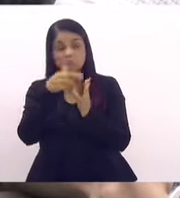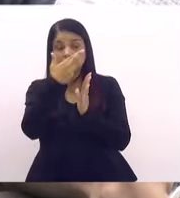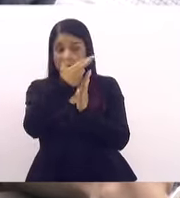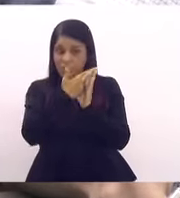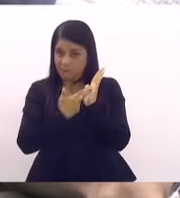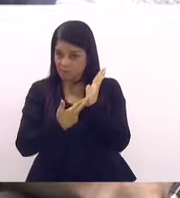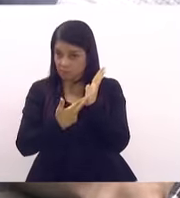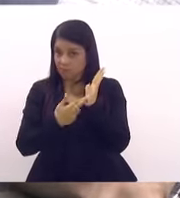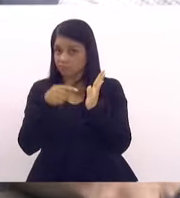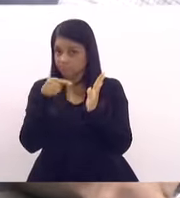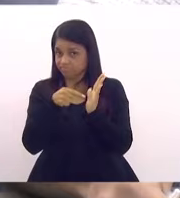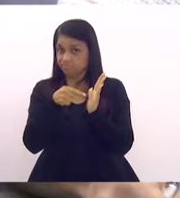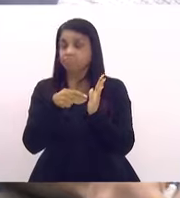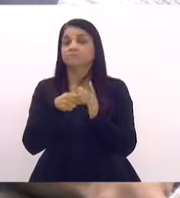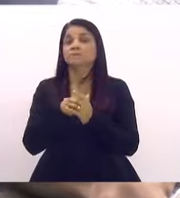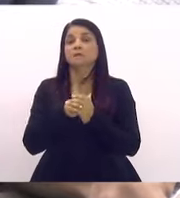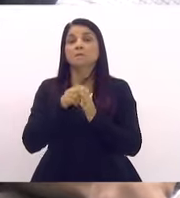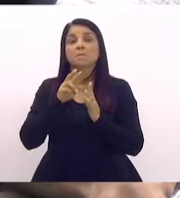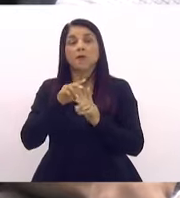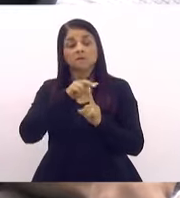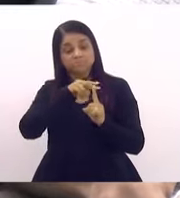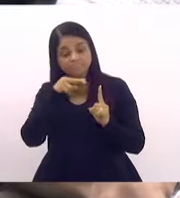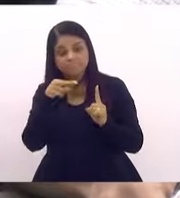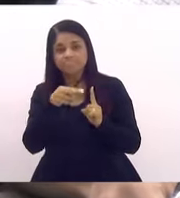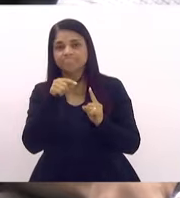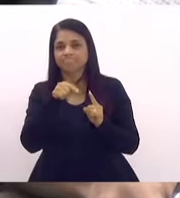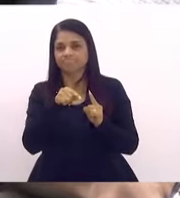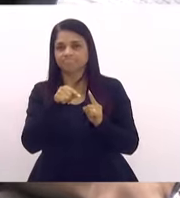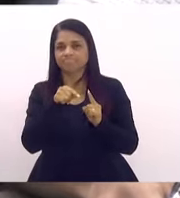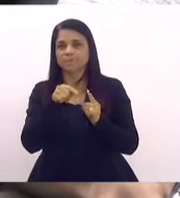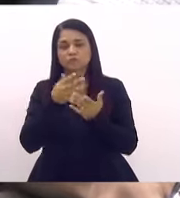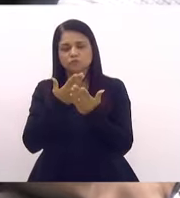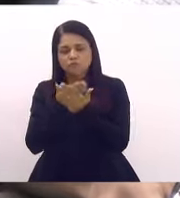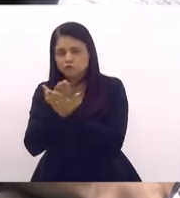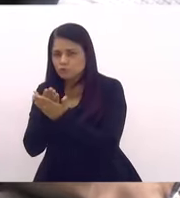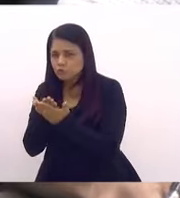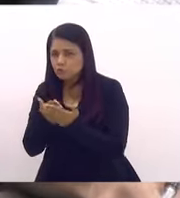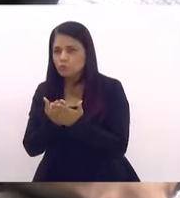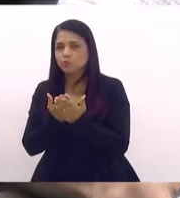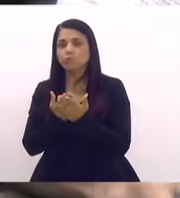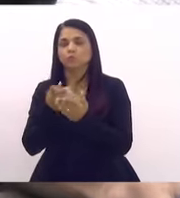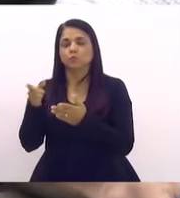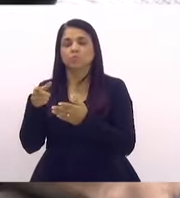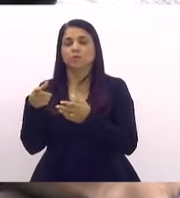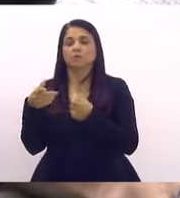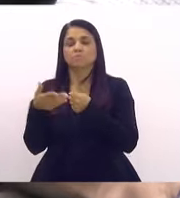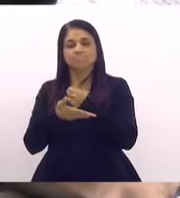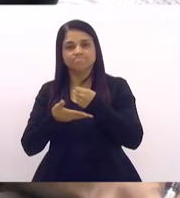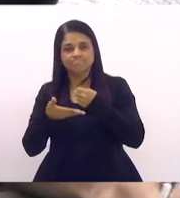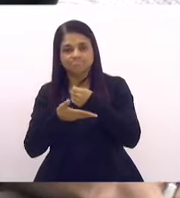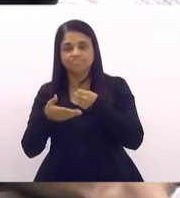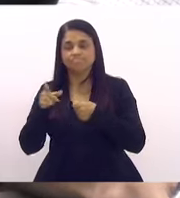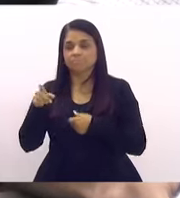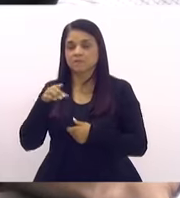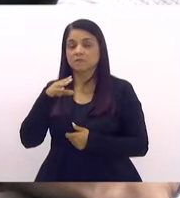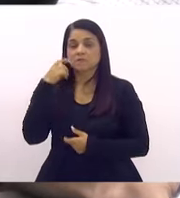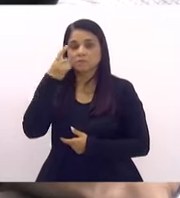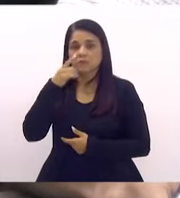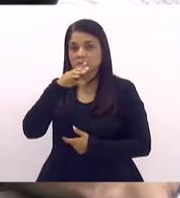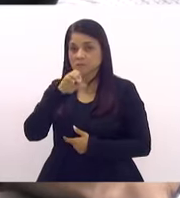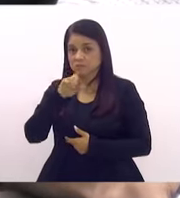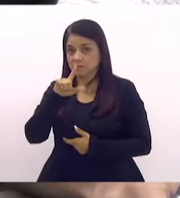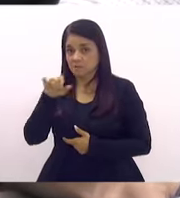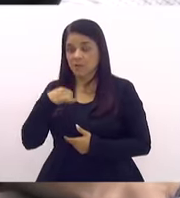relatório, mas, em vista do estudo, da fundamentação da deputada Célia, ela me convenceu de